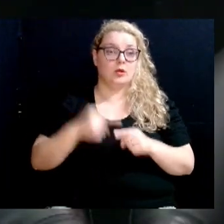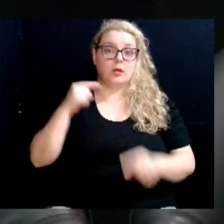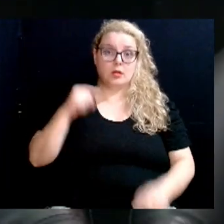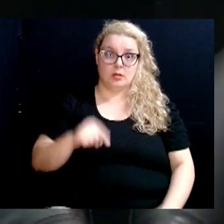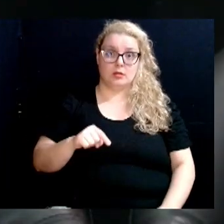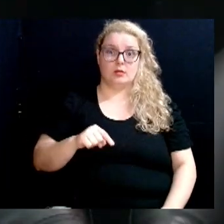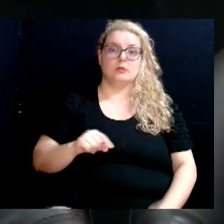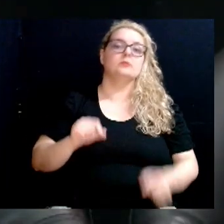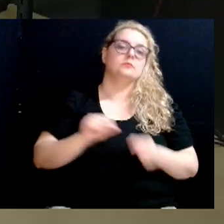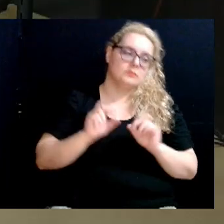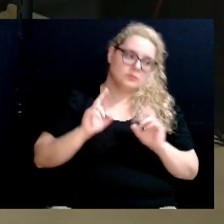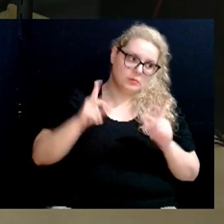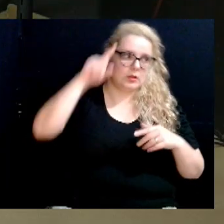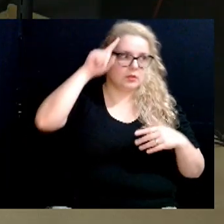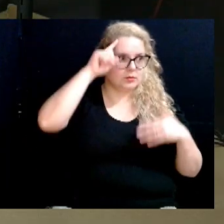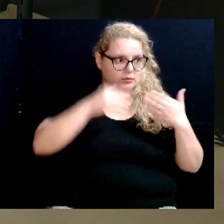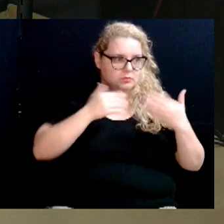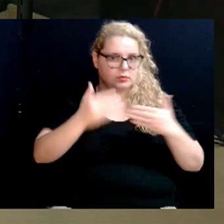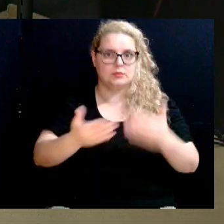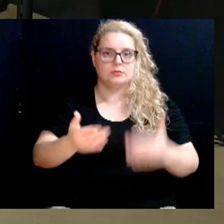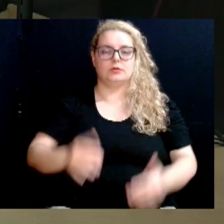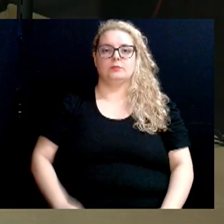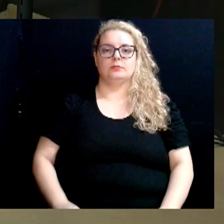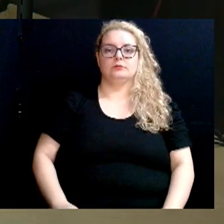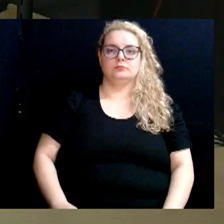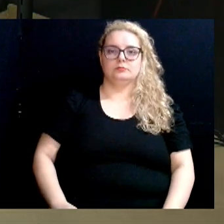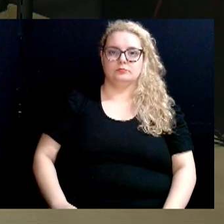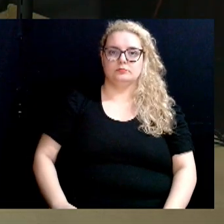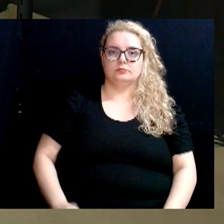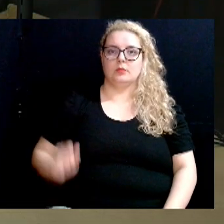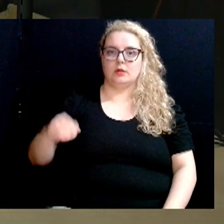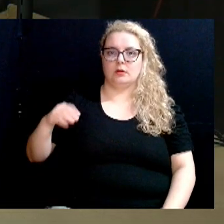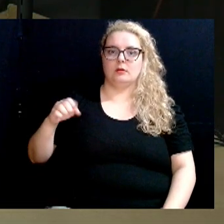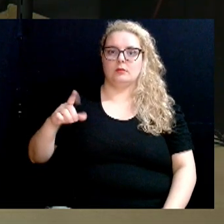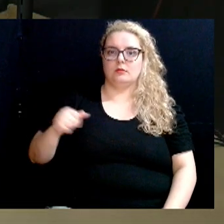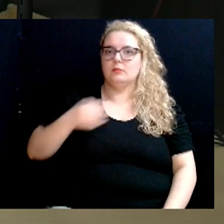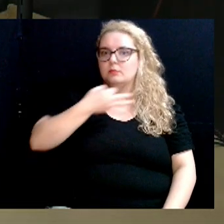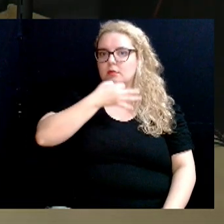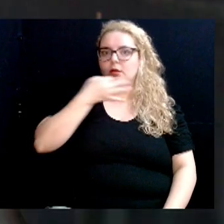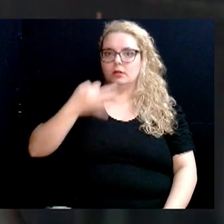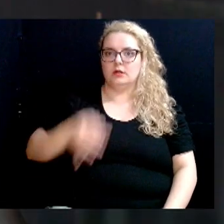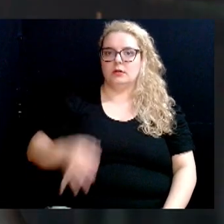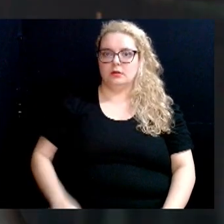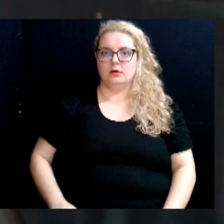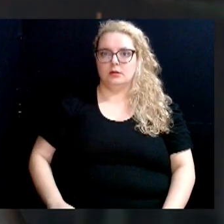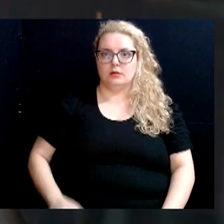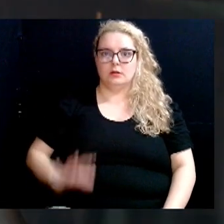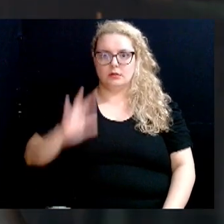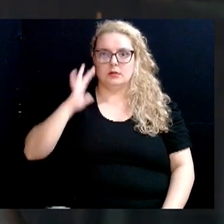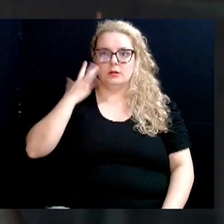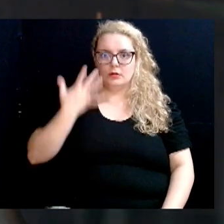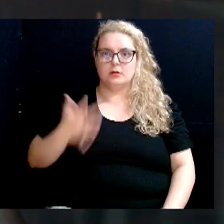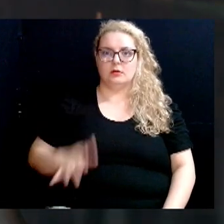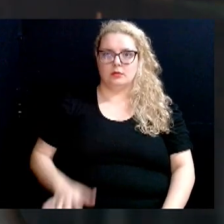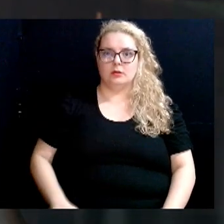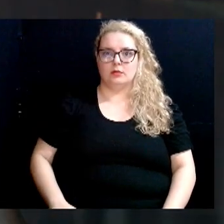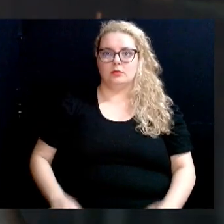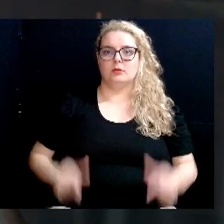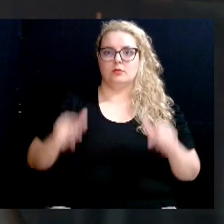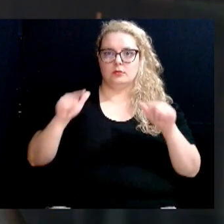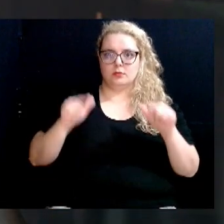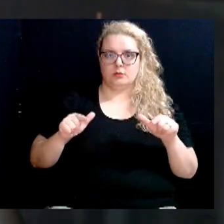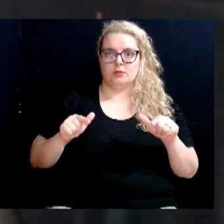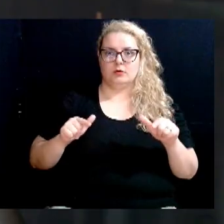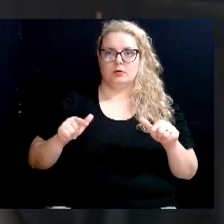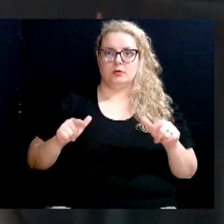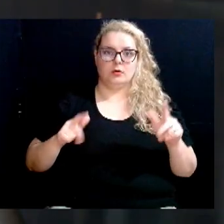no dia a dia. Amanda. Perfeito. E eu acho que, assim, essa questão do ambiente, do mesmo jeito que a gente